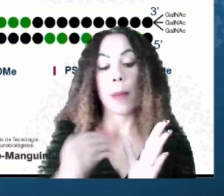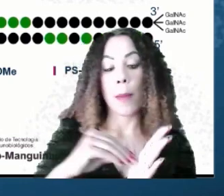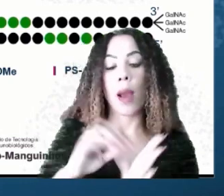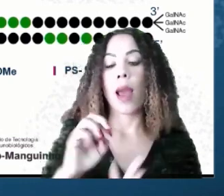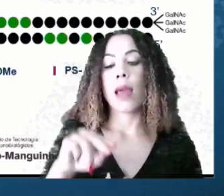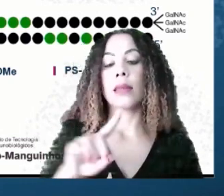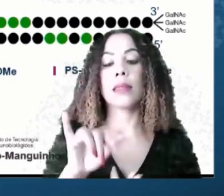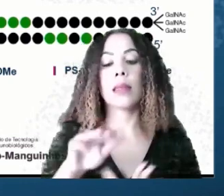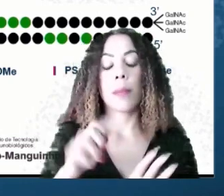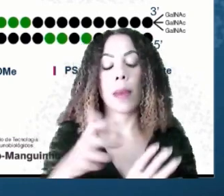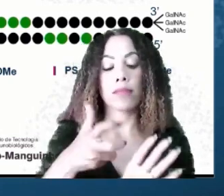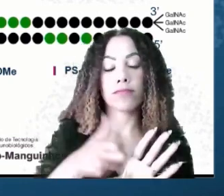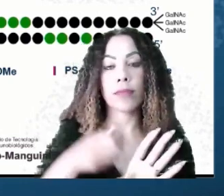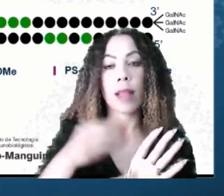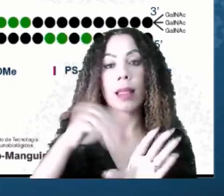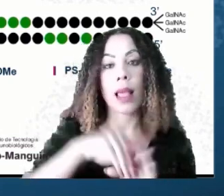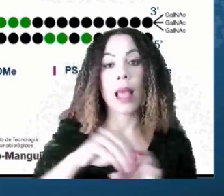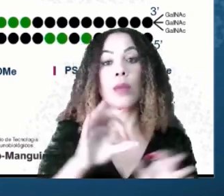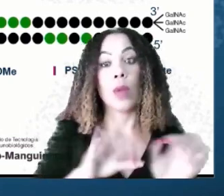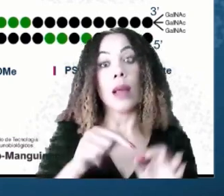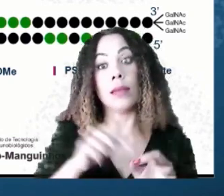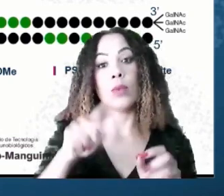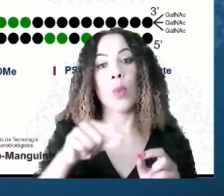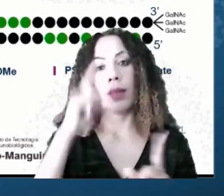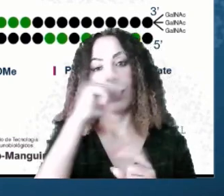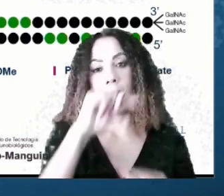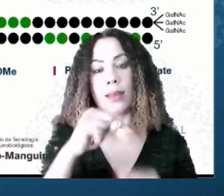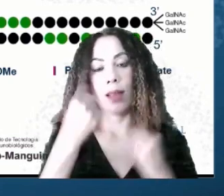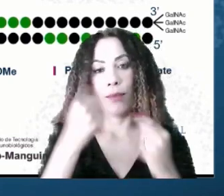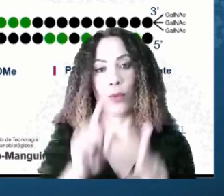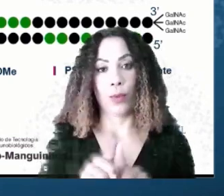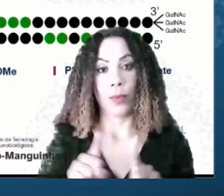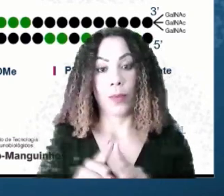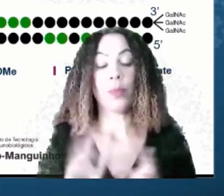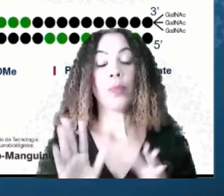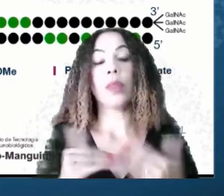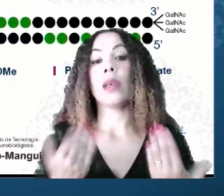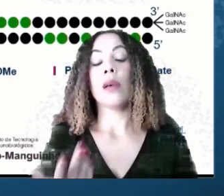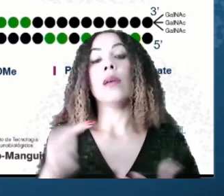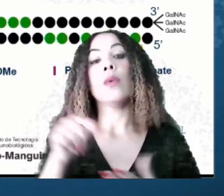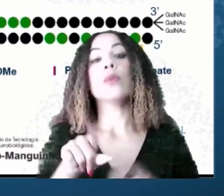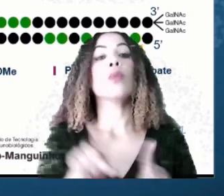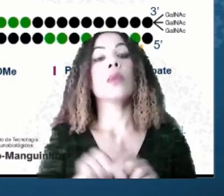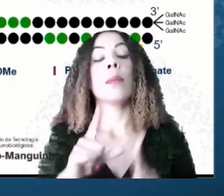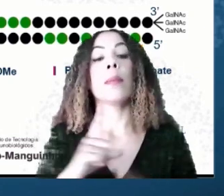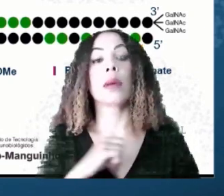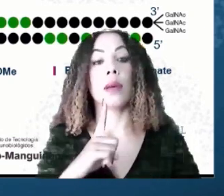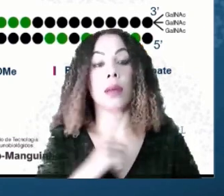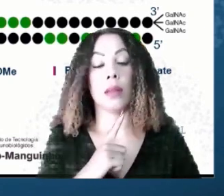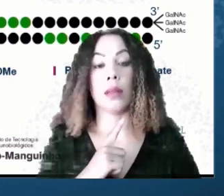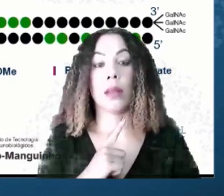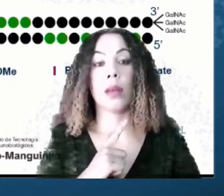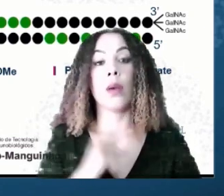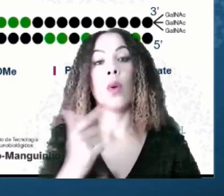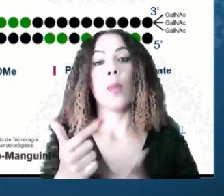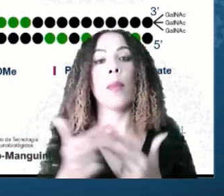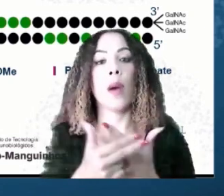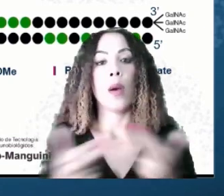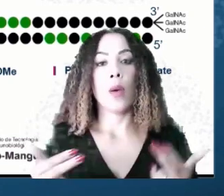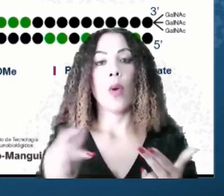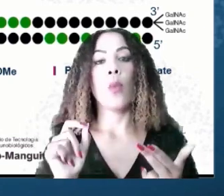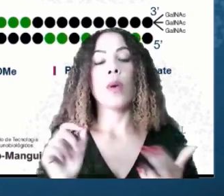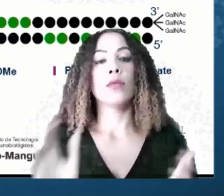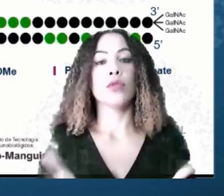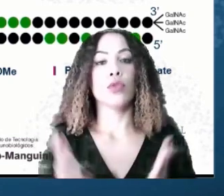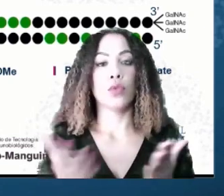da célula, que é um desafio também. E com isso também tem uma questão